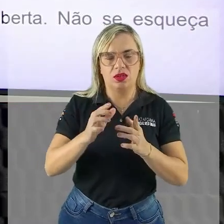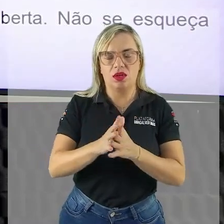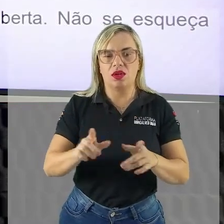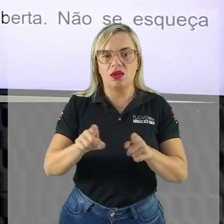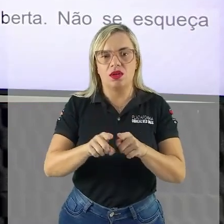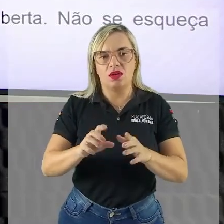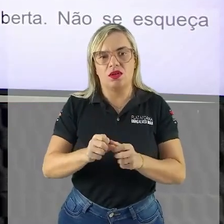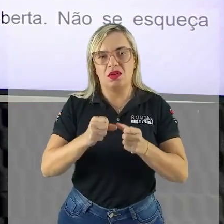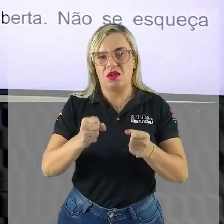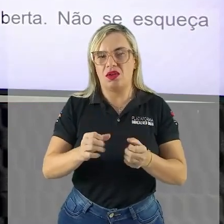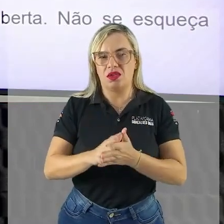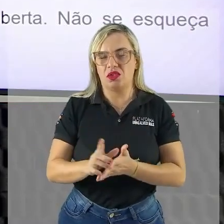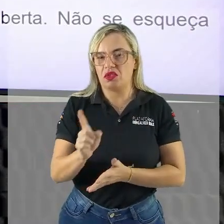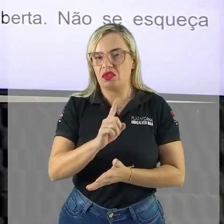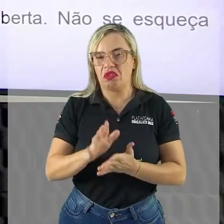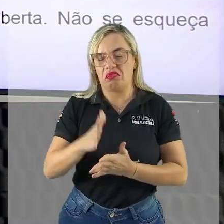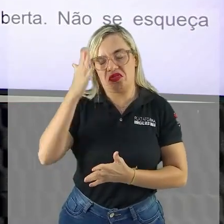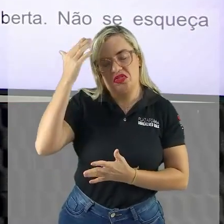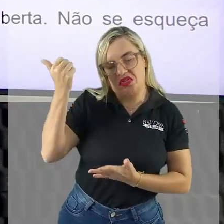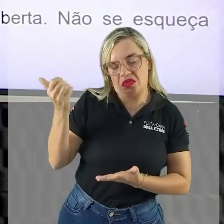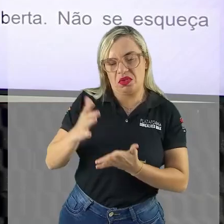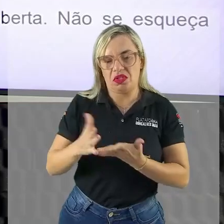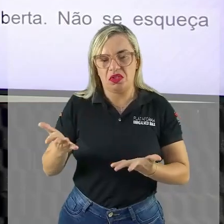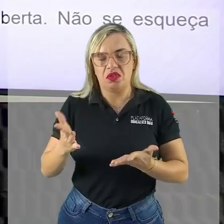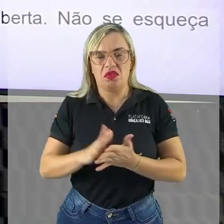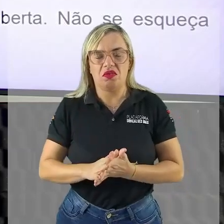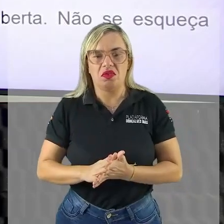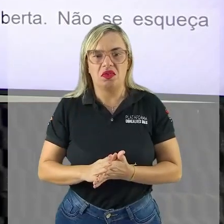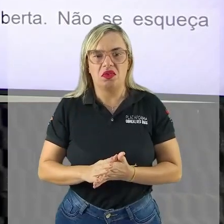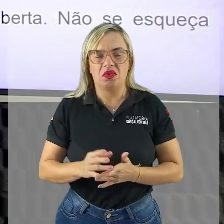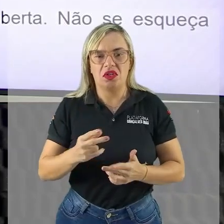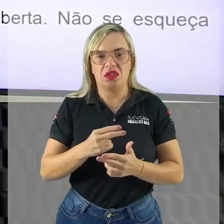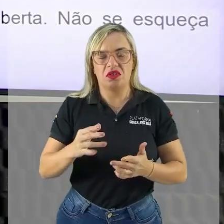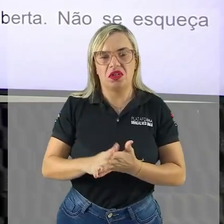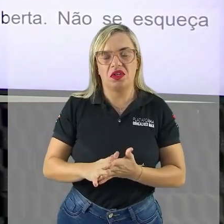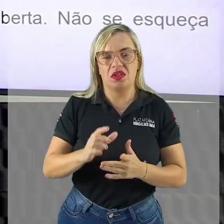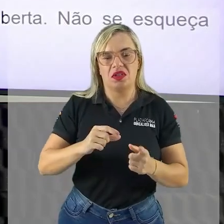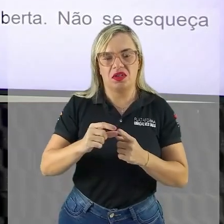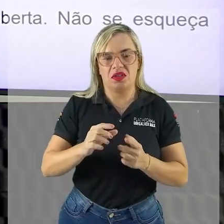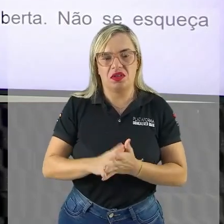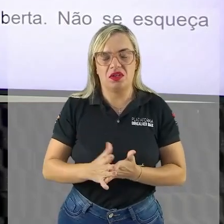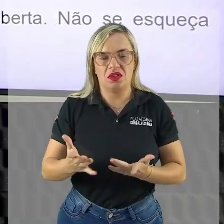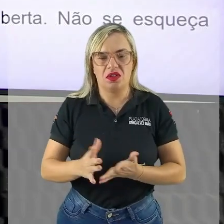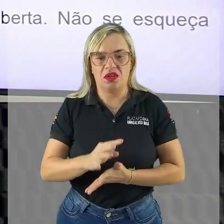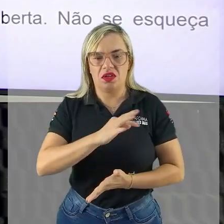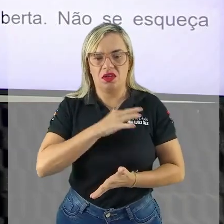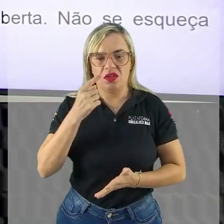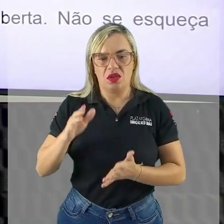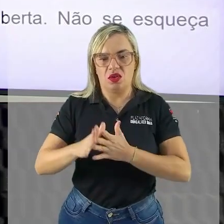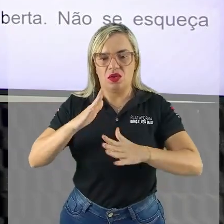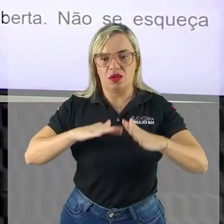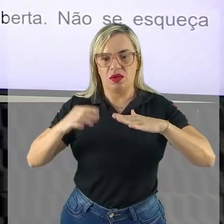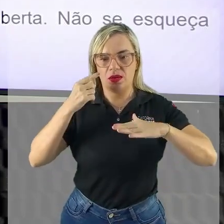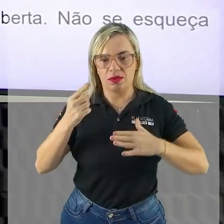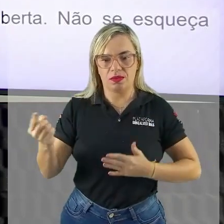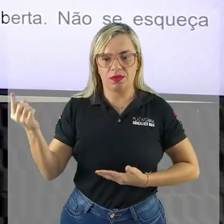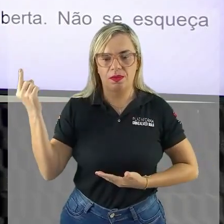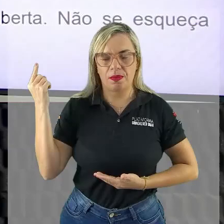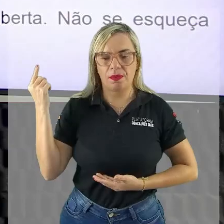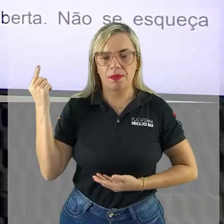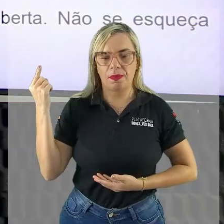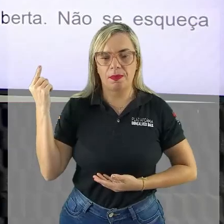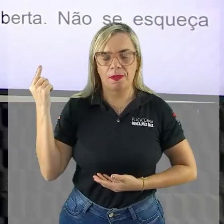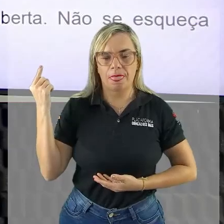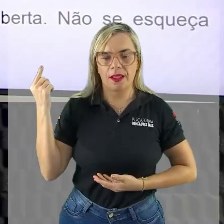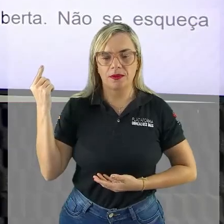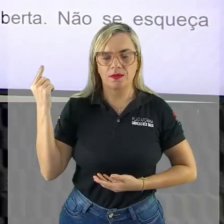específicas, muito técnicas. Então, tenha esse cuidado, tá bom? Cuidado com barbarismos e solecismos. E quanto ao neologismo, tenha a mente aberta. Não se